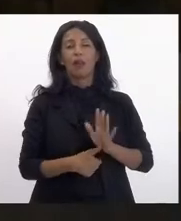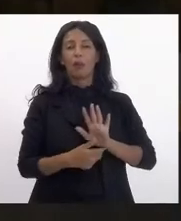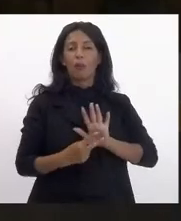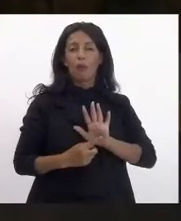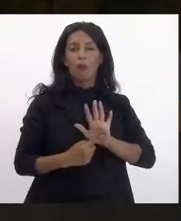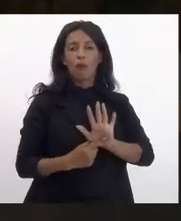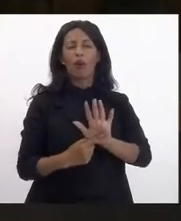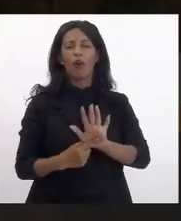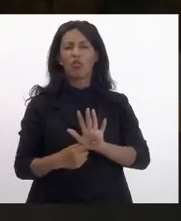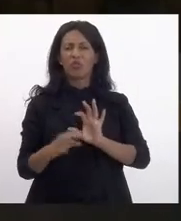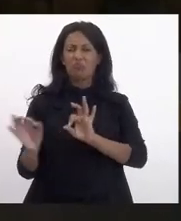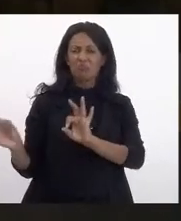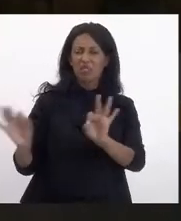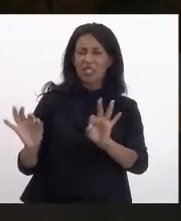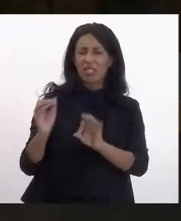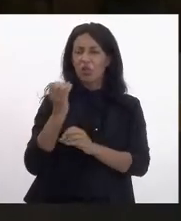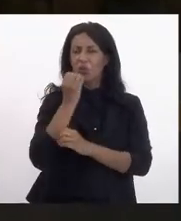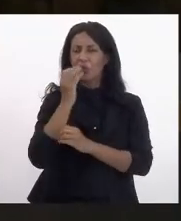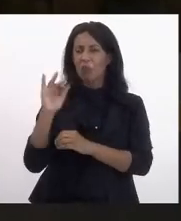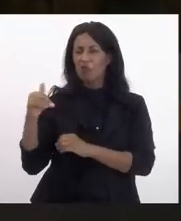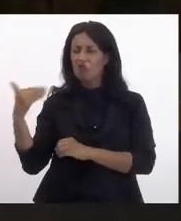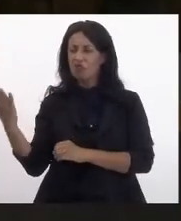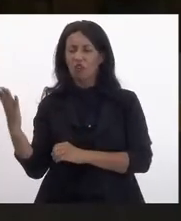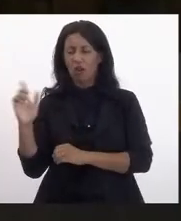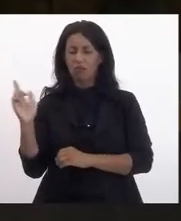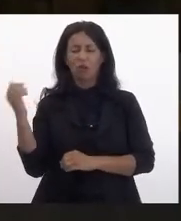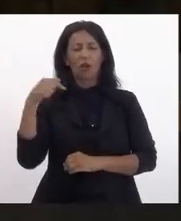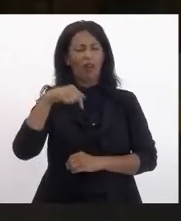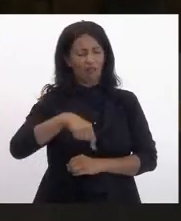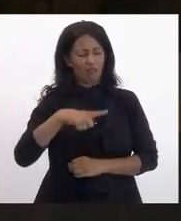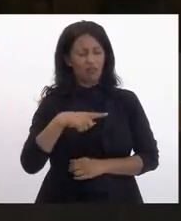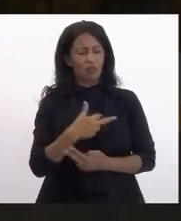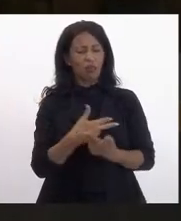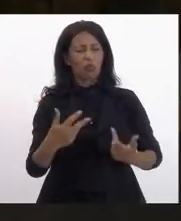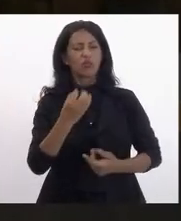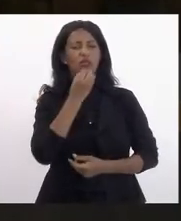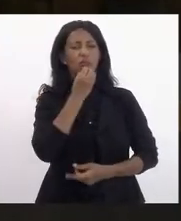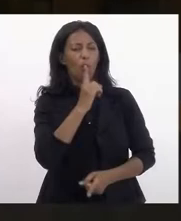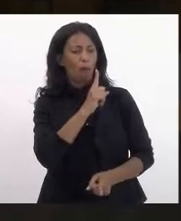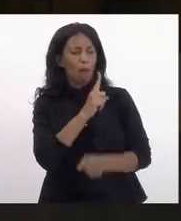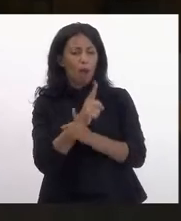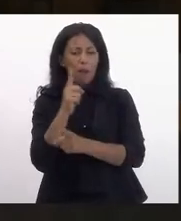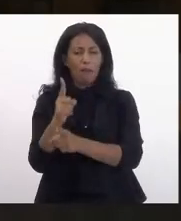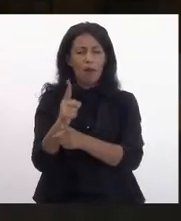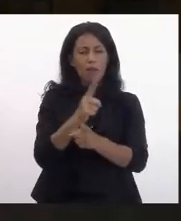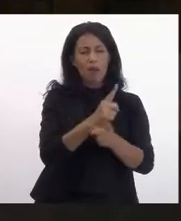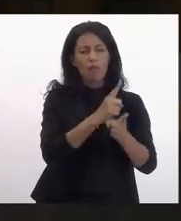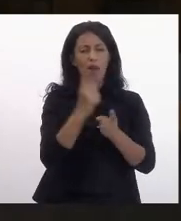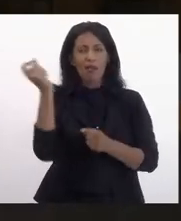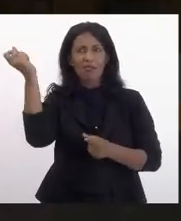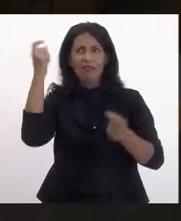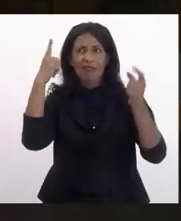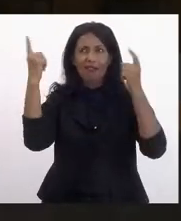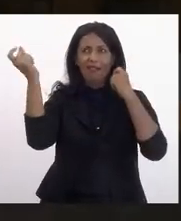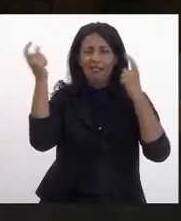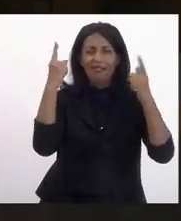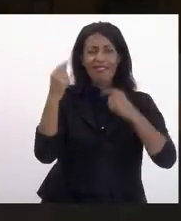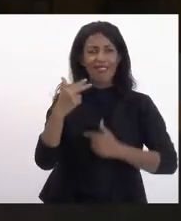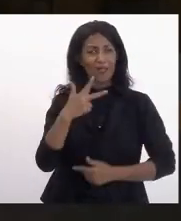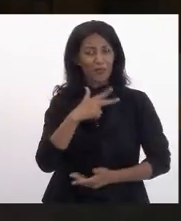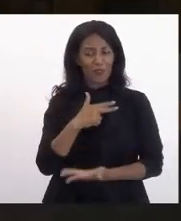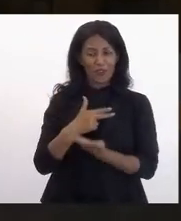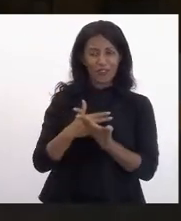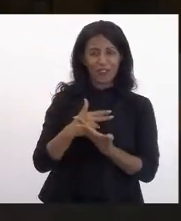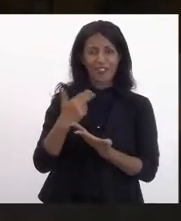mostra que nem tudo que é bom vem de fora, e a gente tem muita coisa boa, e vai descobrindo novos talentos, como a Tia Ju aqui,